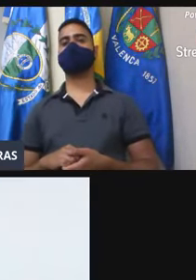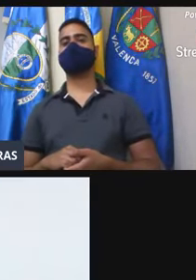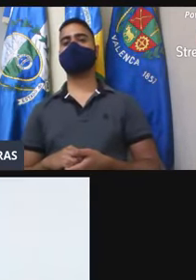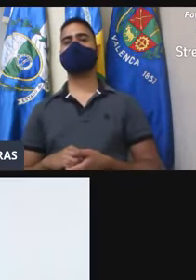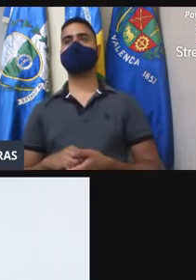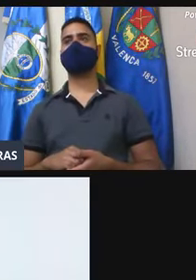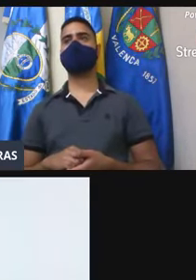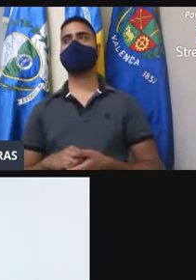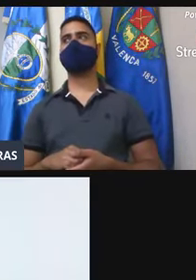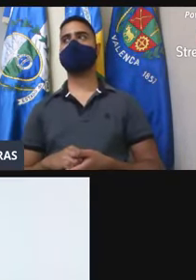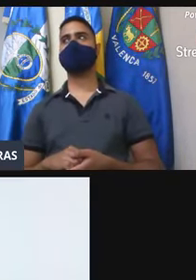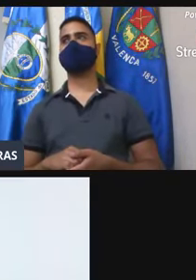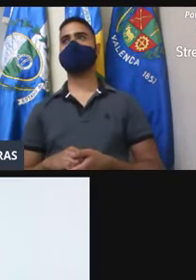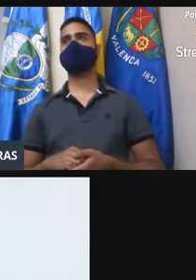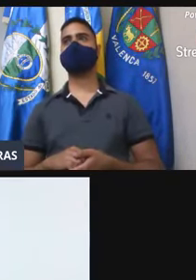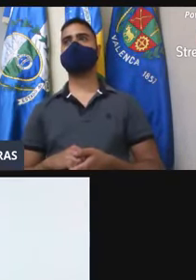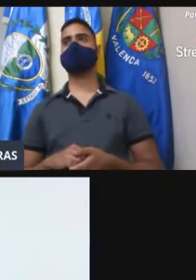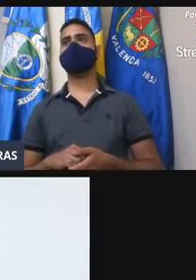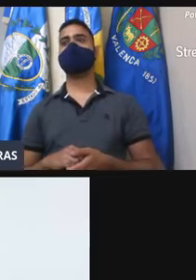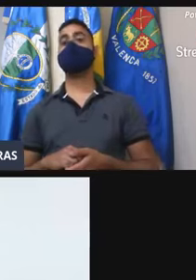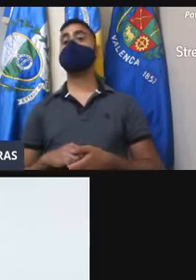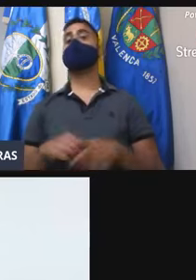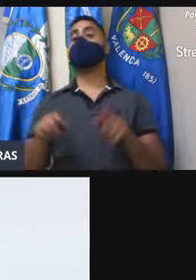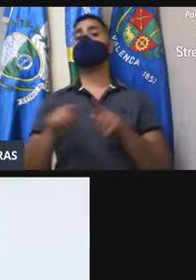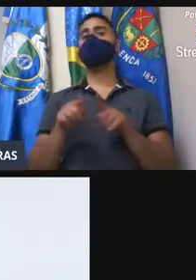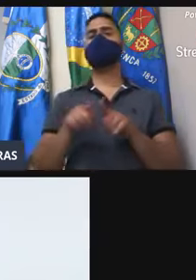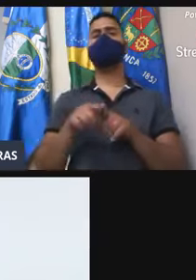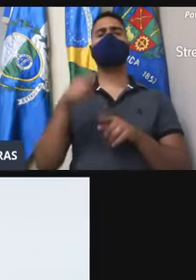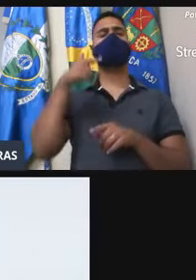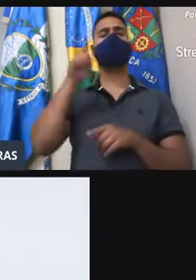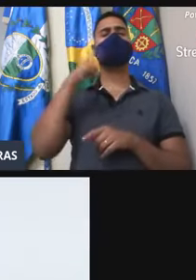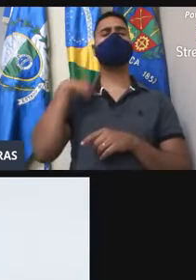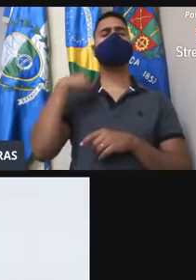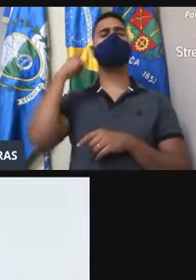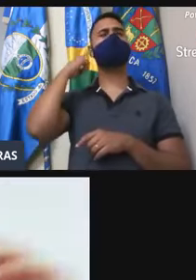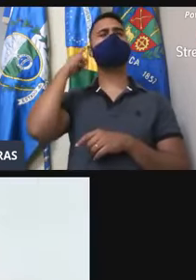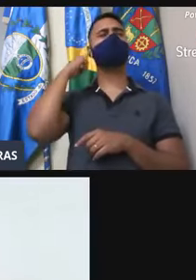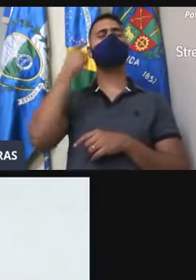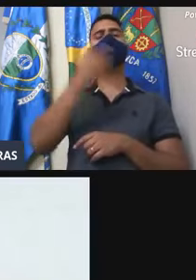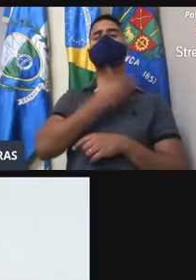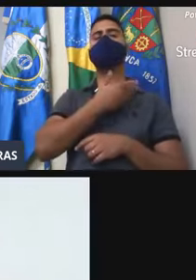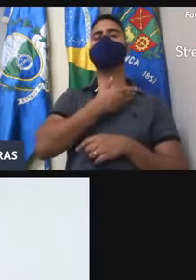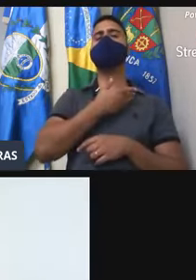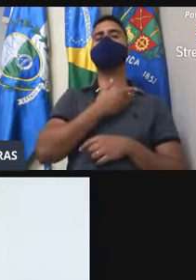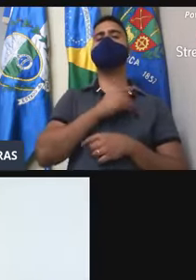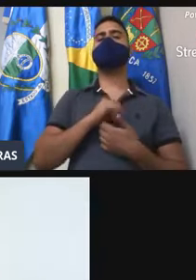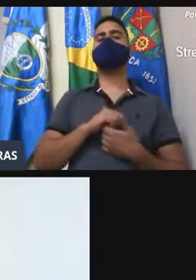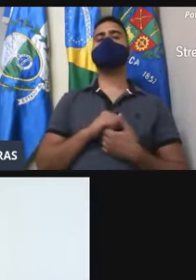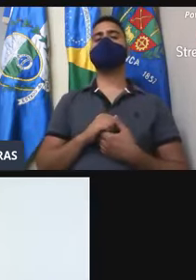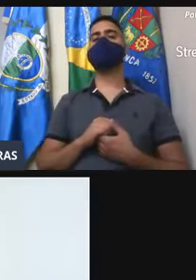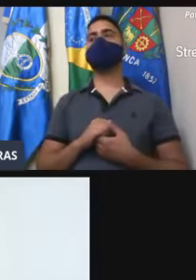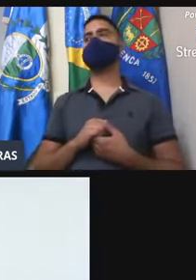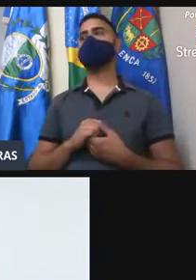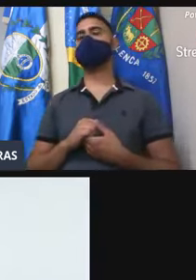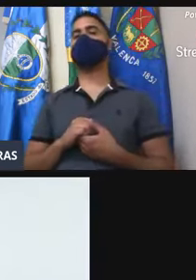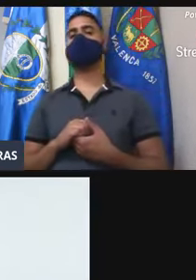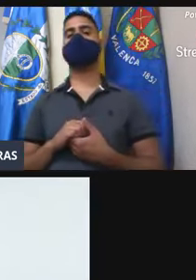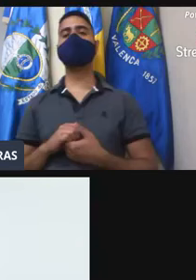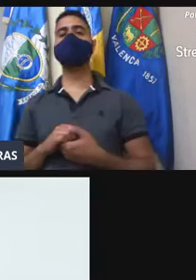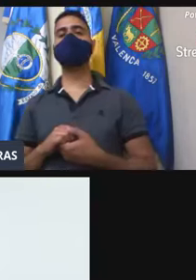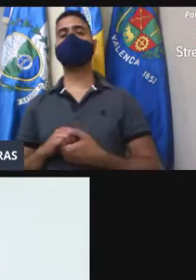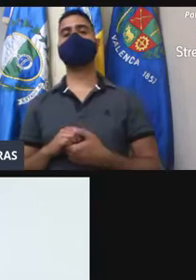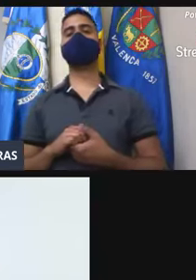vereador David, eu ontem estava ouvindo alguns amigos lá em Parapeúna, e aí disseram